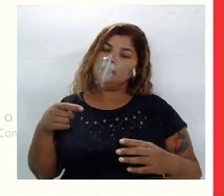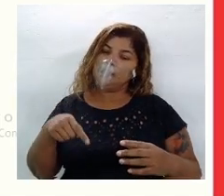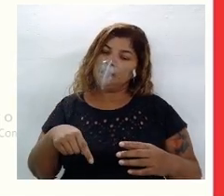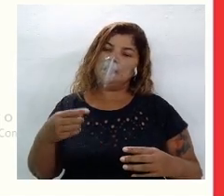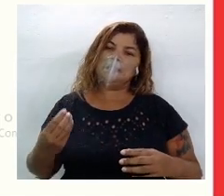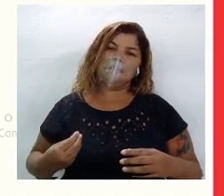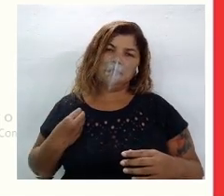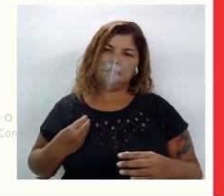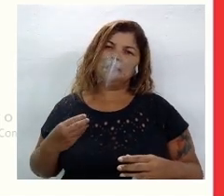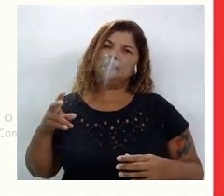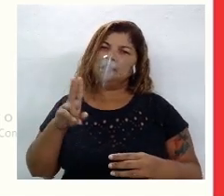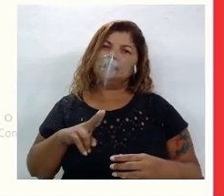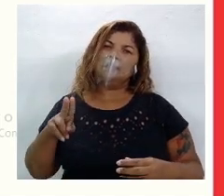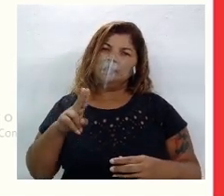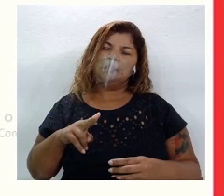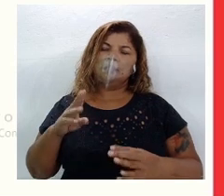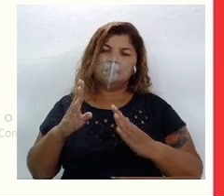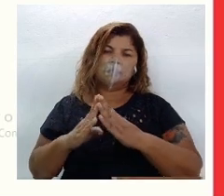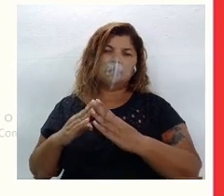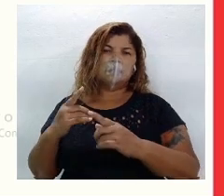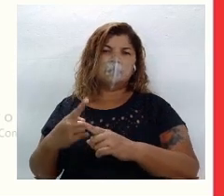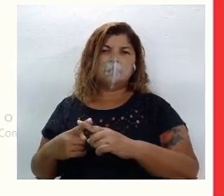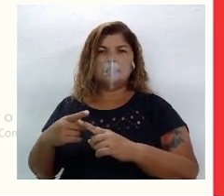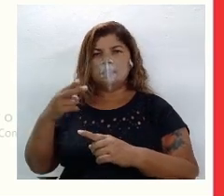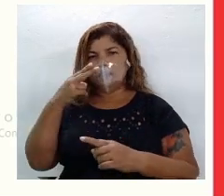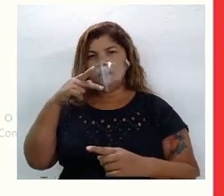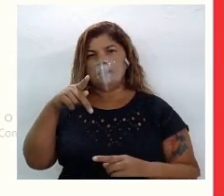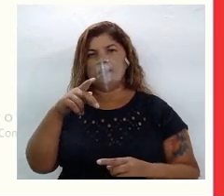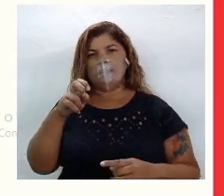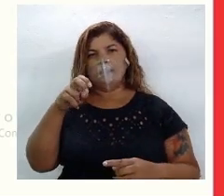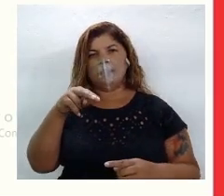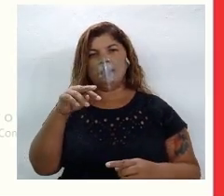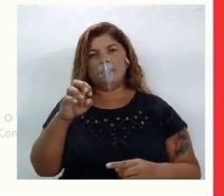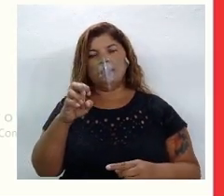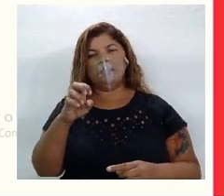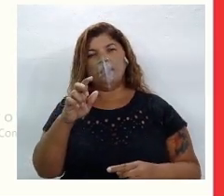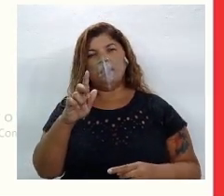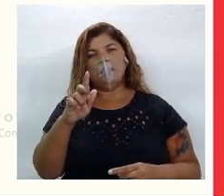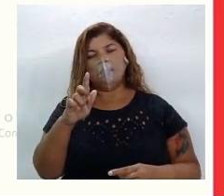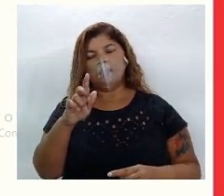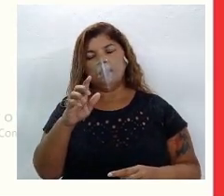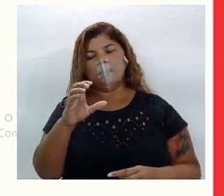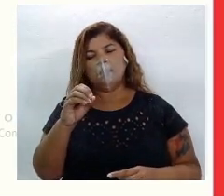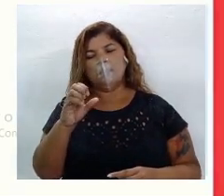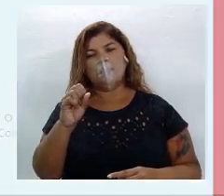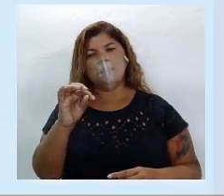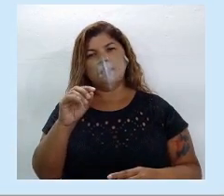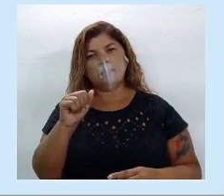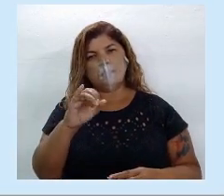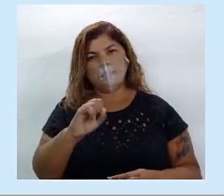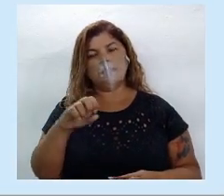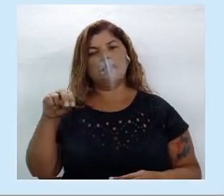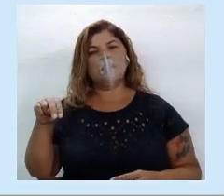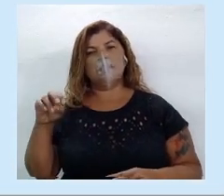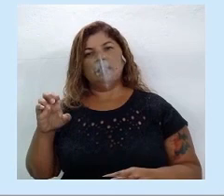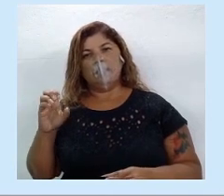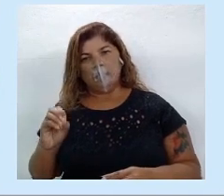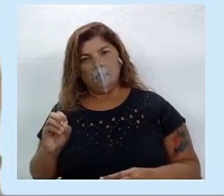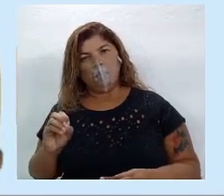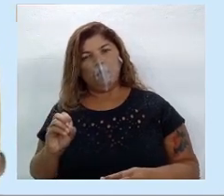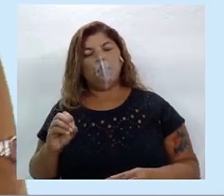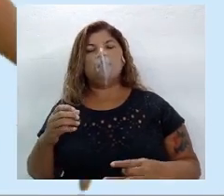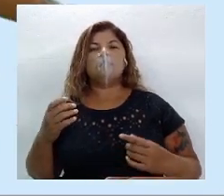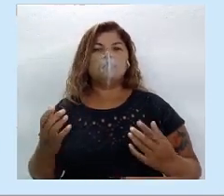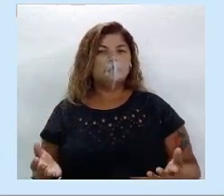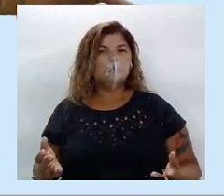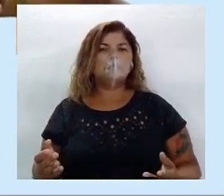classificar as igrejas protestantes em pentecostais e neopentecostais. Vamos conhecer a diferença, o